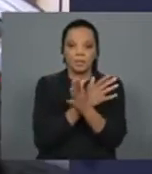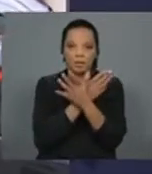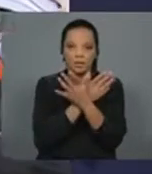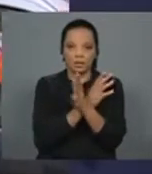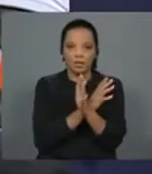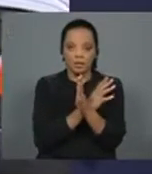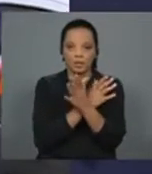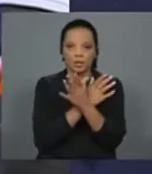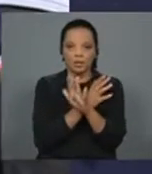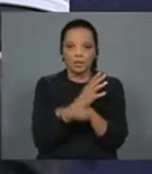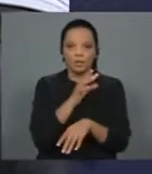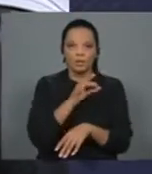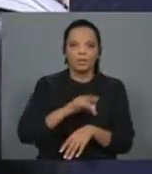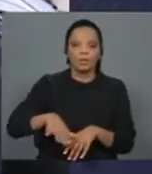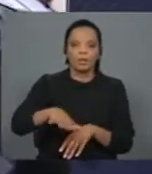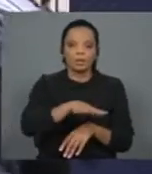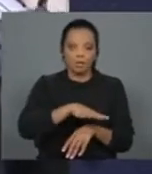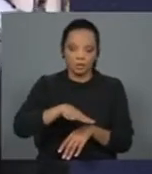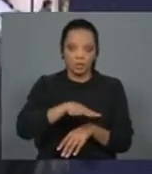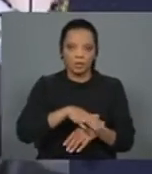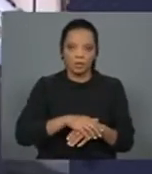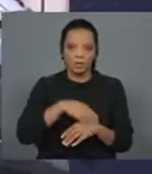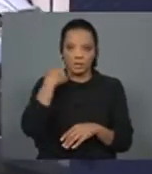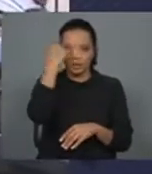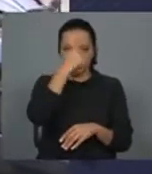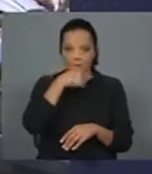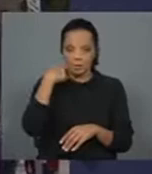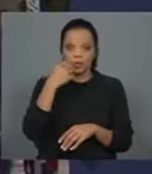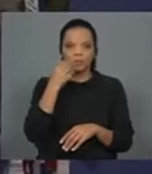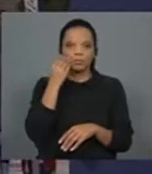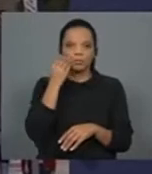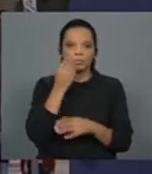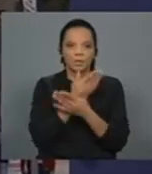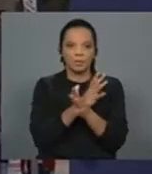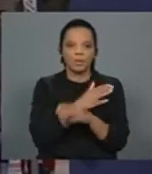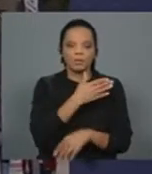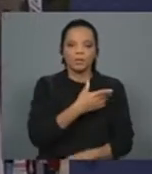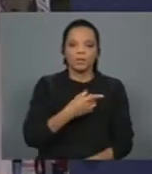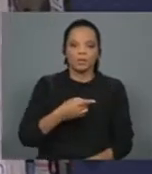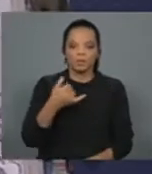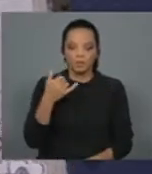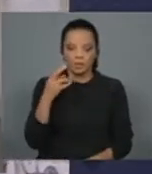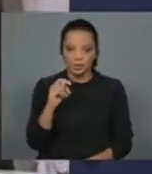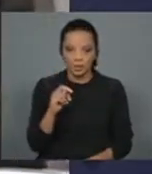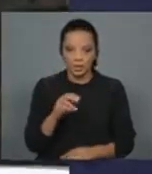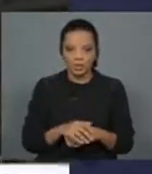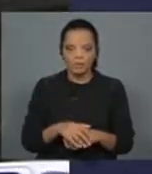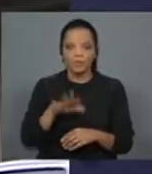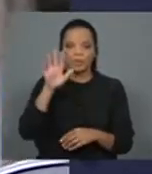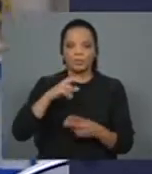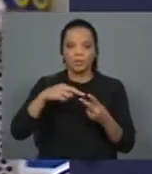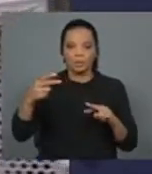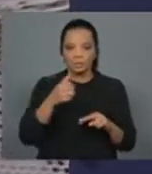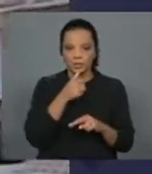efígie no Terreiro do Paço, portanto o seu retrato é queimado. Em 1923, a Câmara de Lisboa